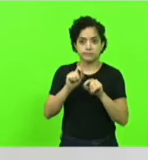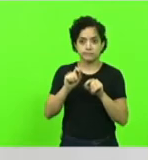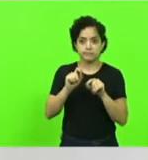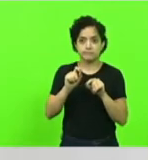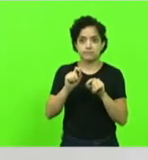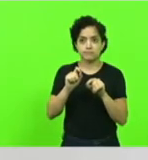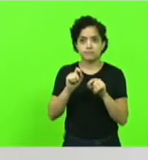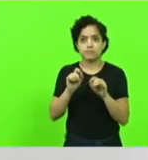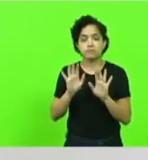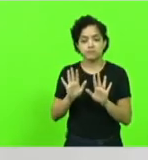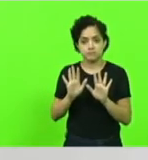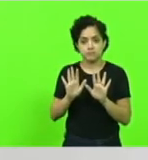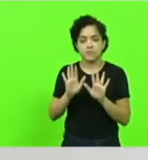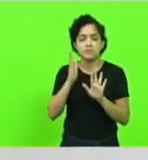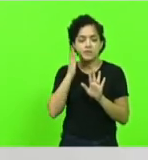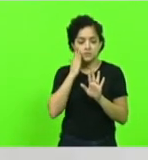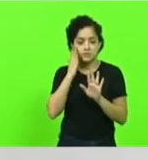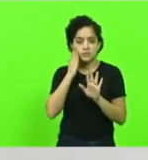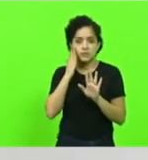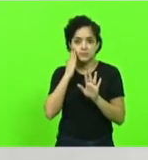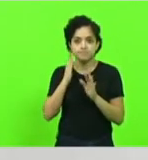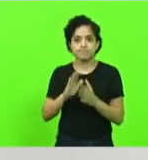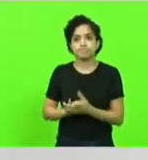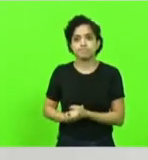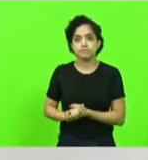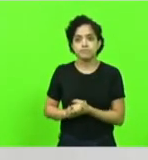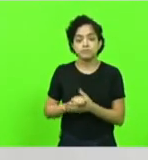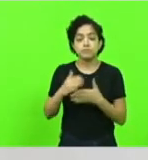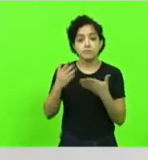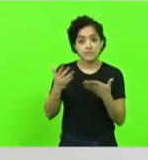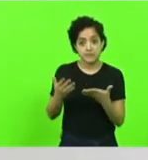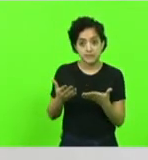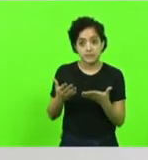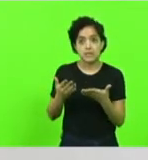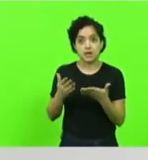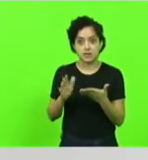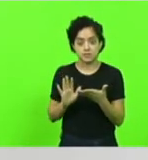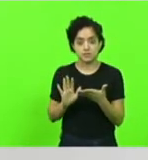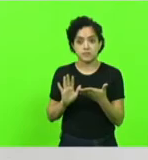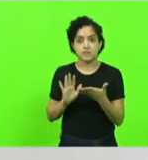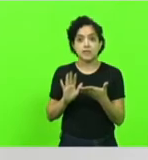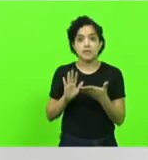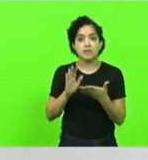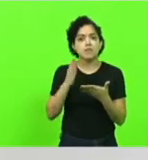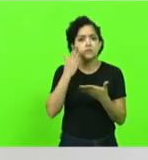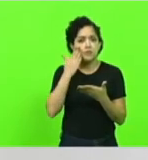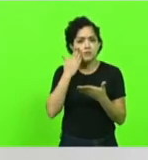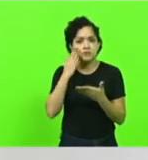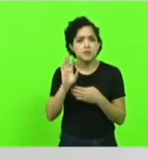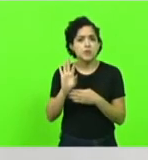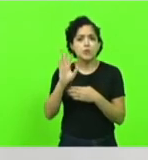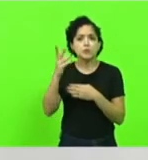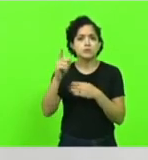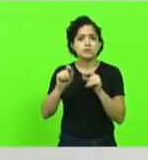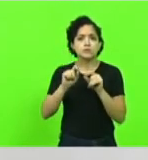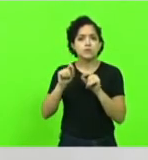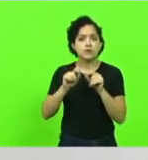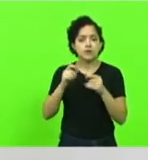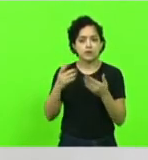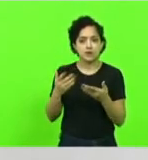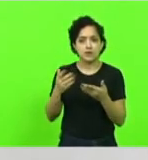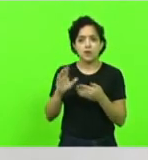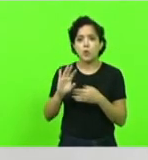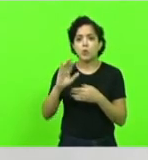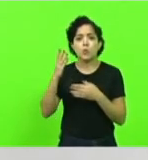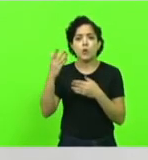Tudo bem, eu já sei. Mas sabe aquele negócio de fazer tudo conforme dentro ali? Eu quero saber o que é que deu dessa denúncia aí. Quero saber qual foi o